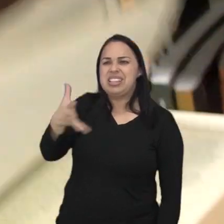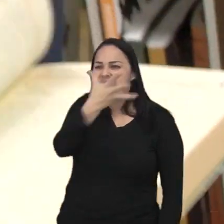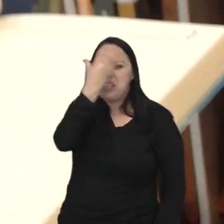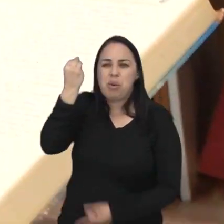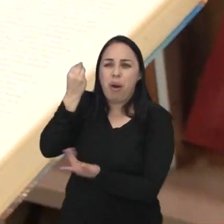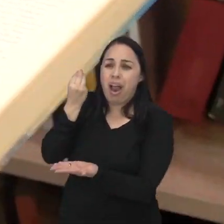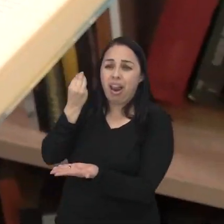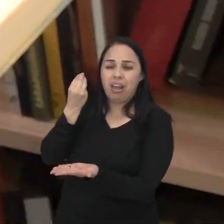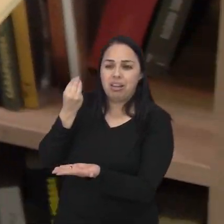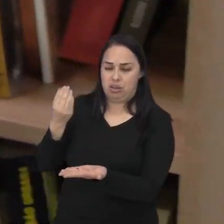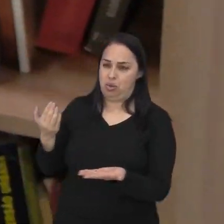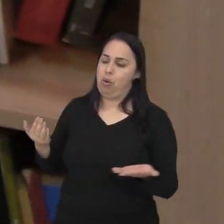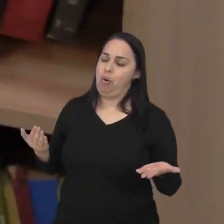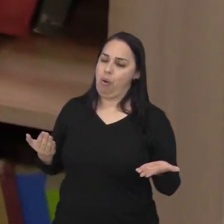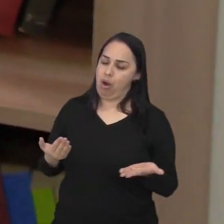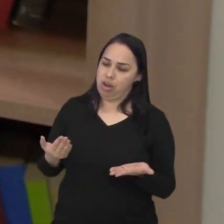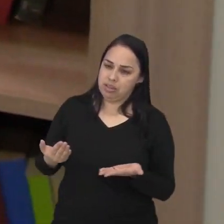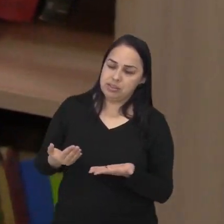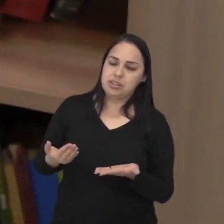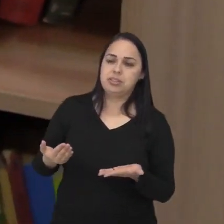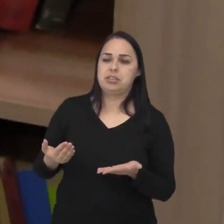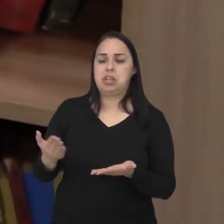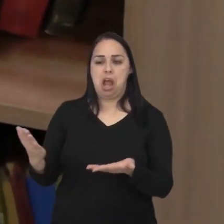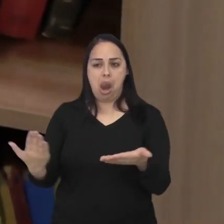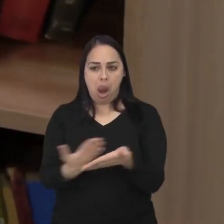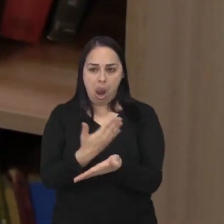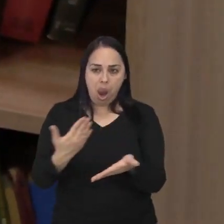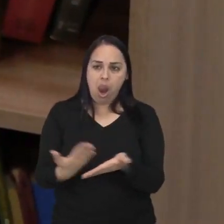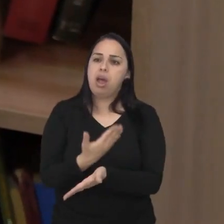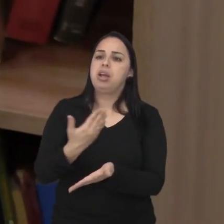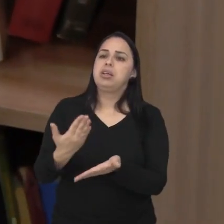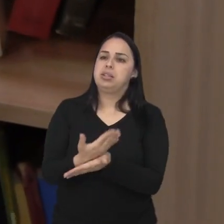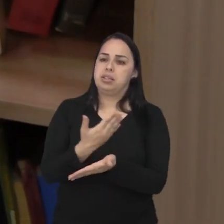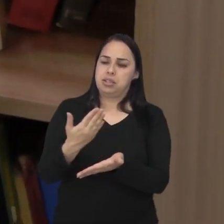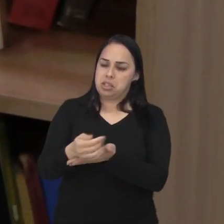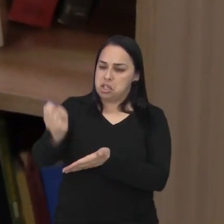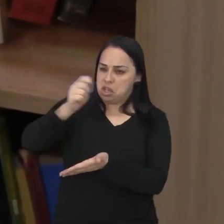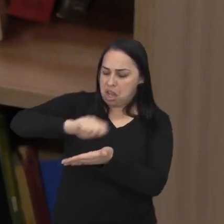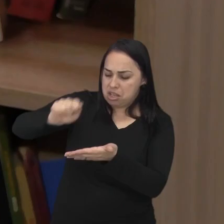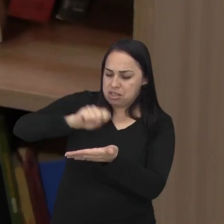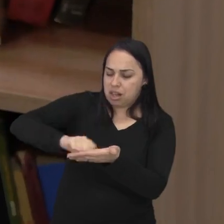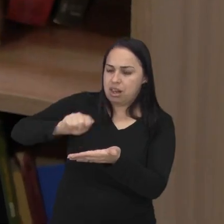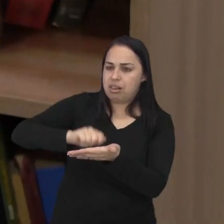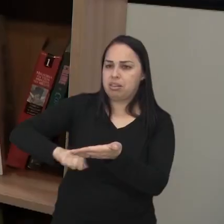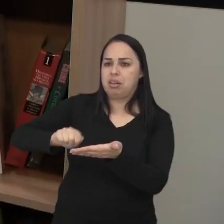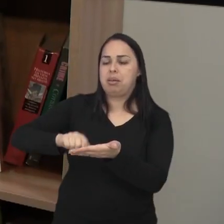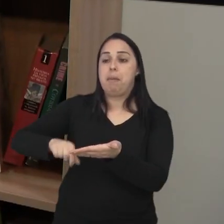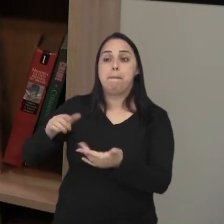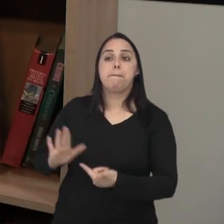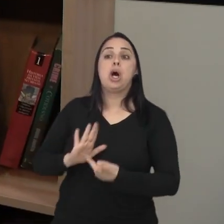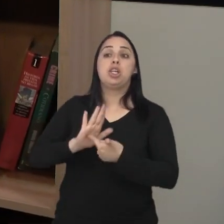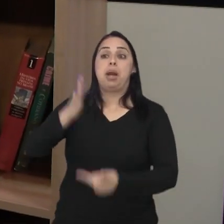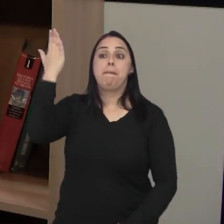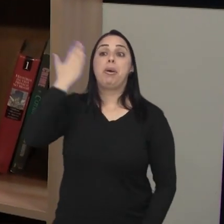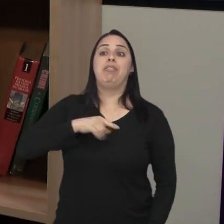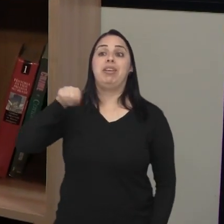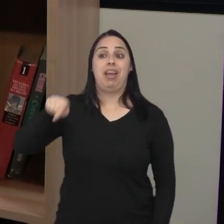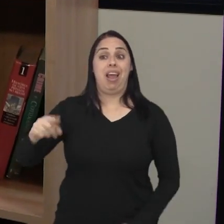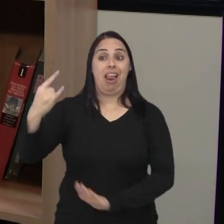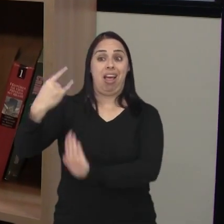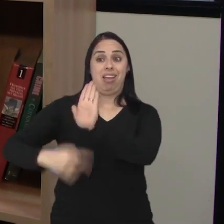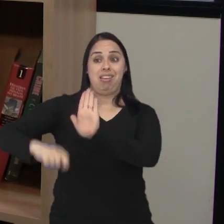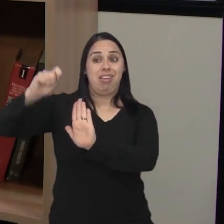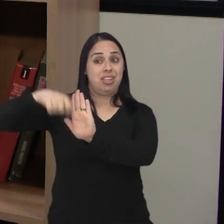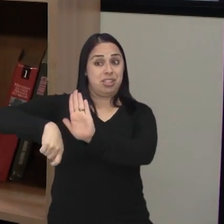foi esquecida. Hoje nós temos livros que já foram escritos, trazendo à tona,